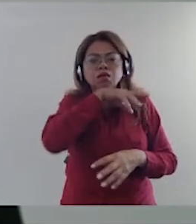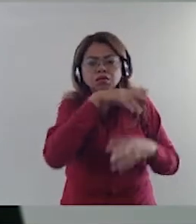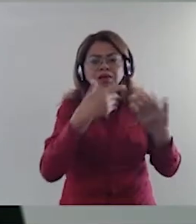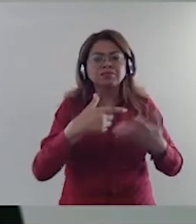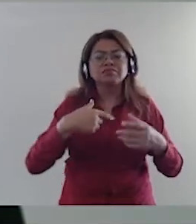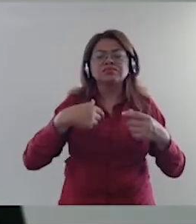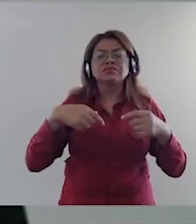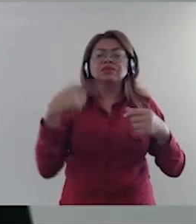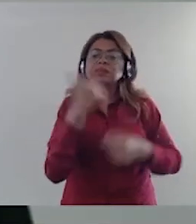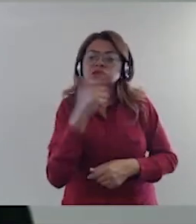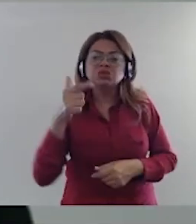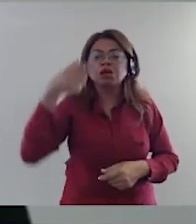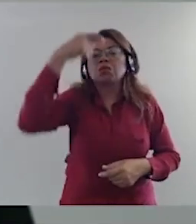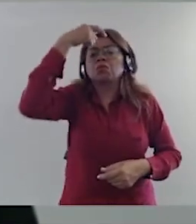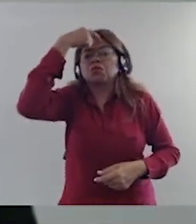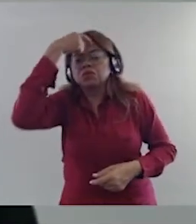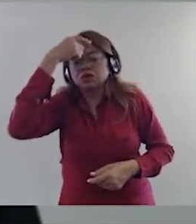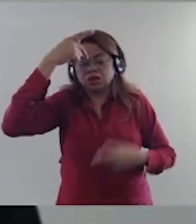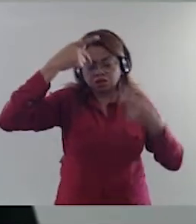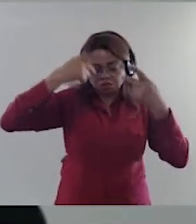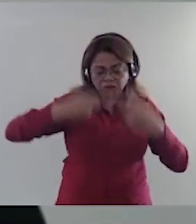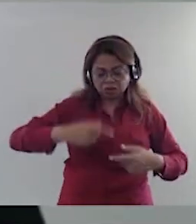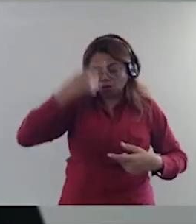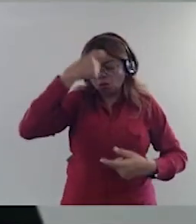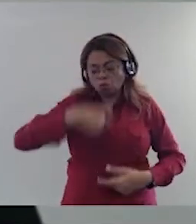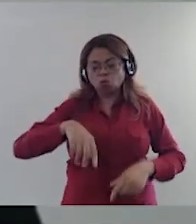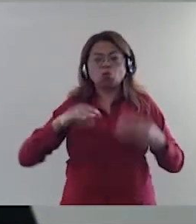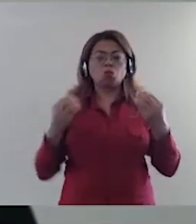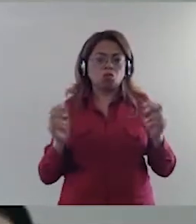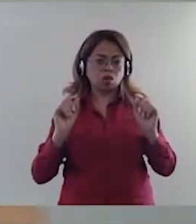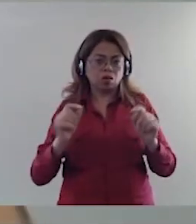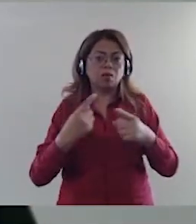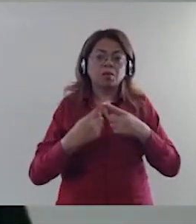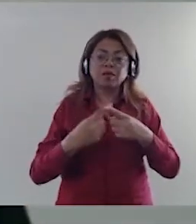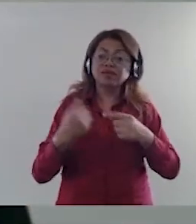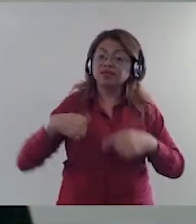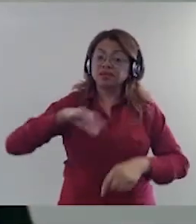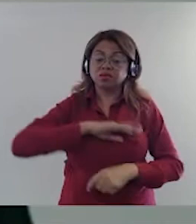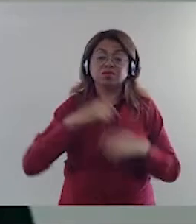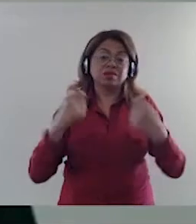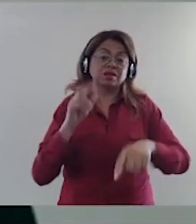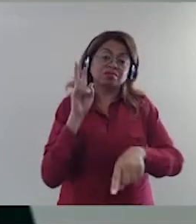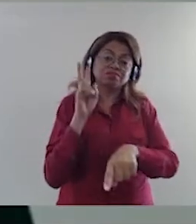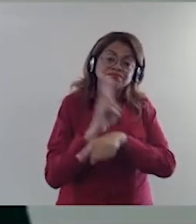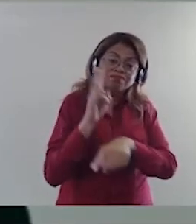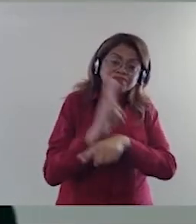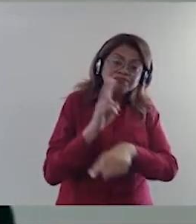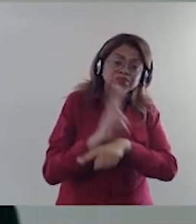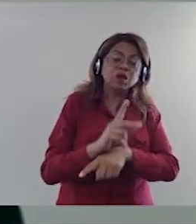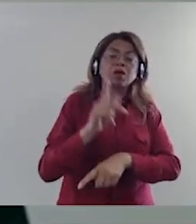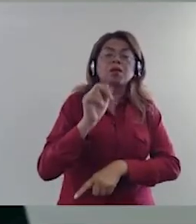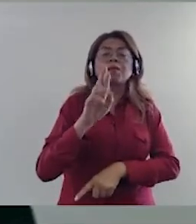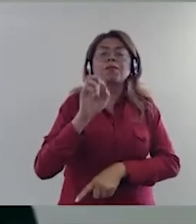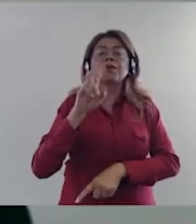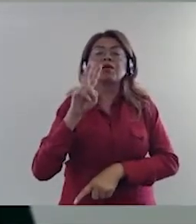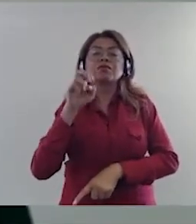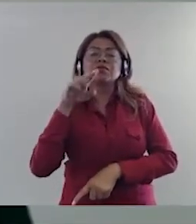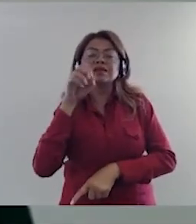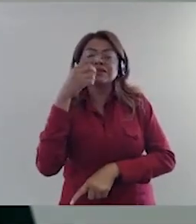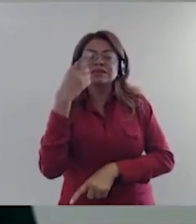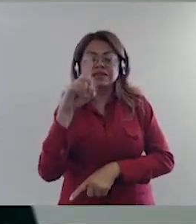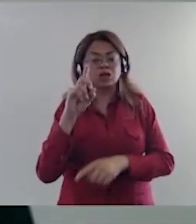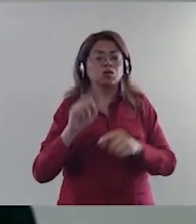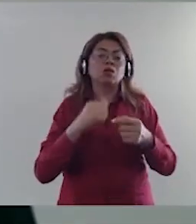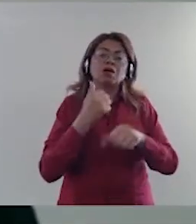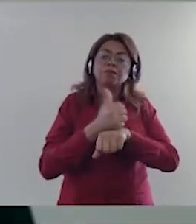Nas obrigações, a prevenção, principalmente um cuidado maior com a prevenção, ao invés da reparação